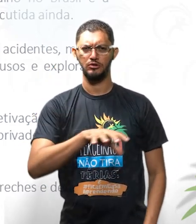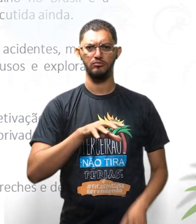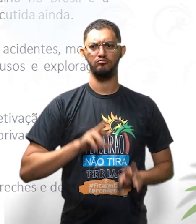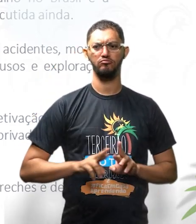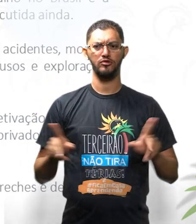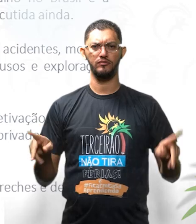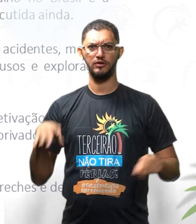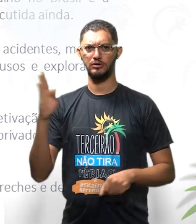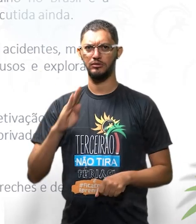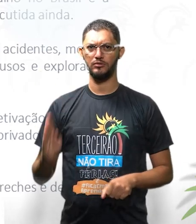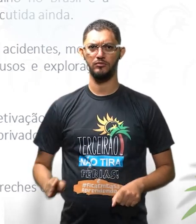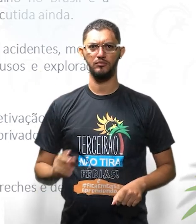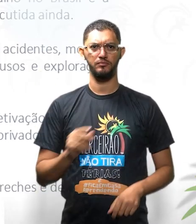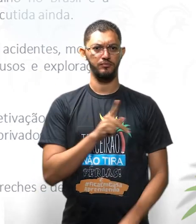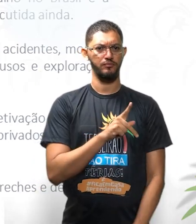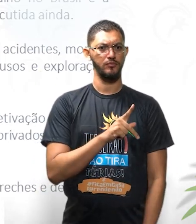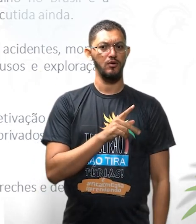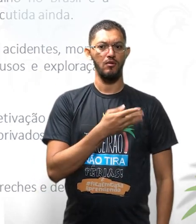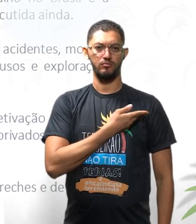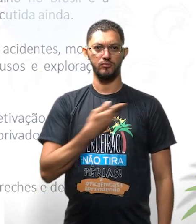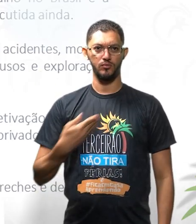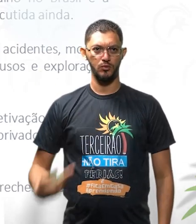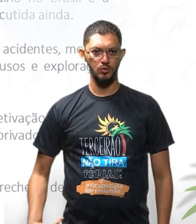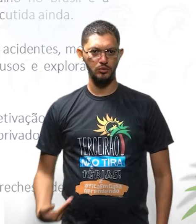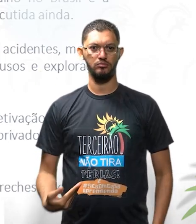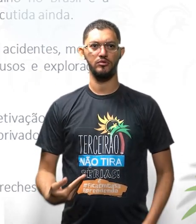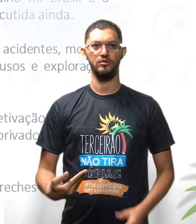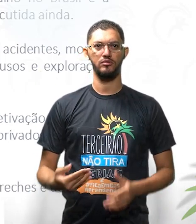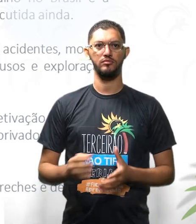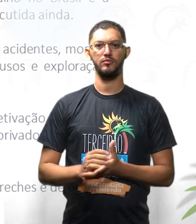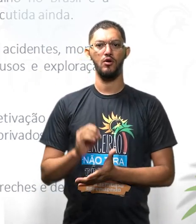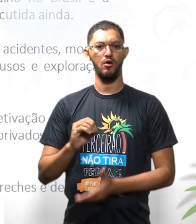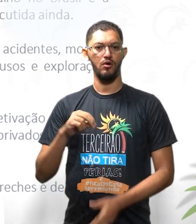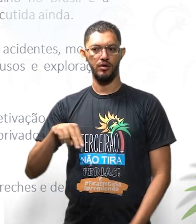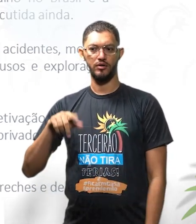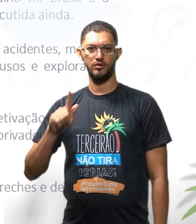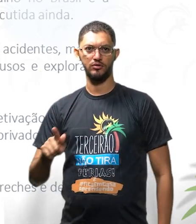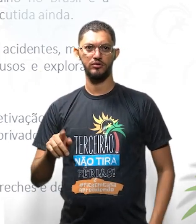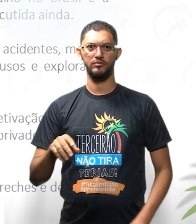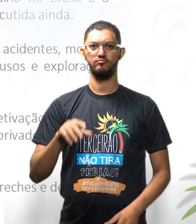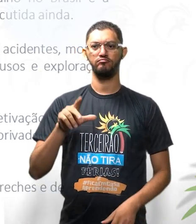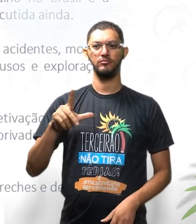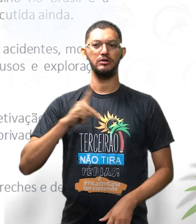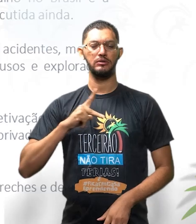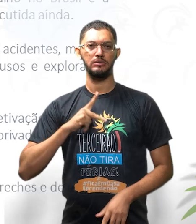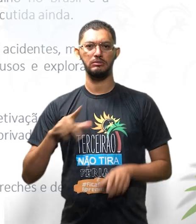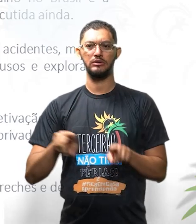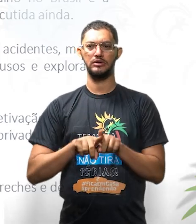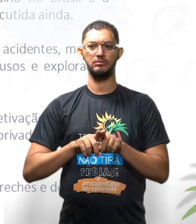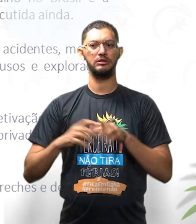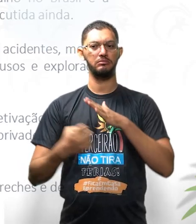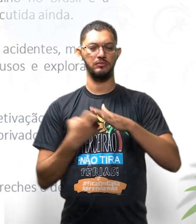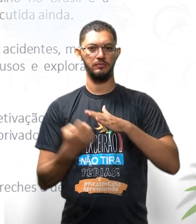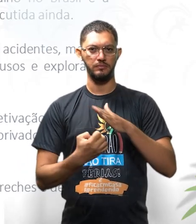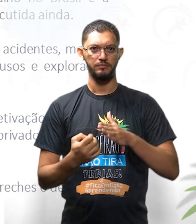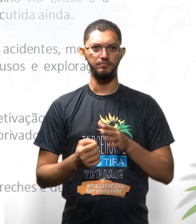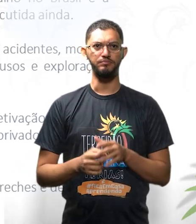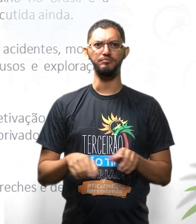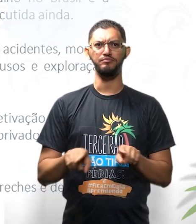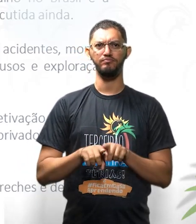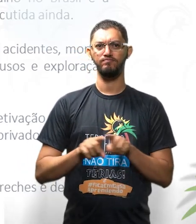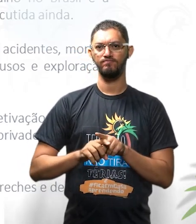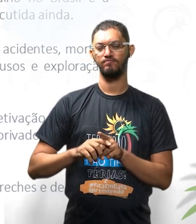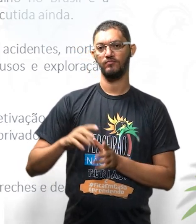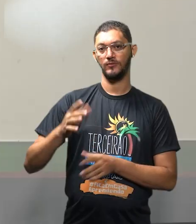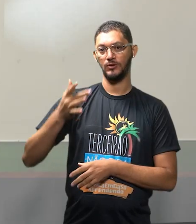diferentes, entre o poder público, entidades não governamentais e também setores privados, como empresas, né? Além da